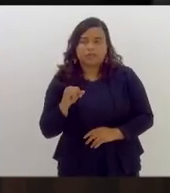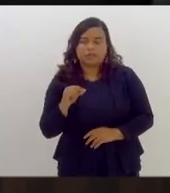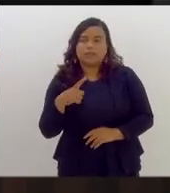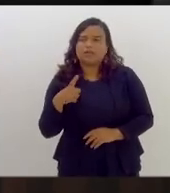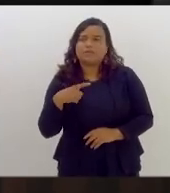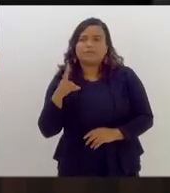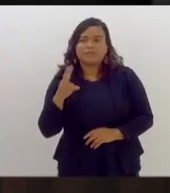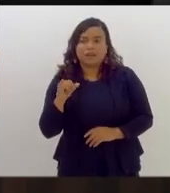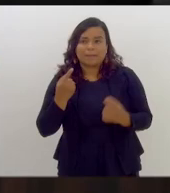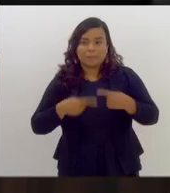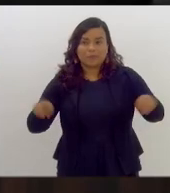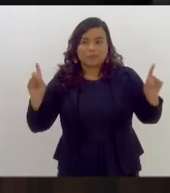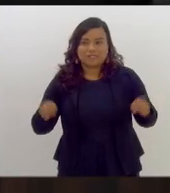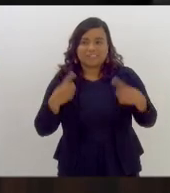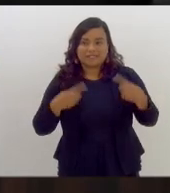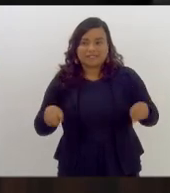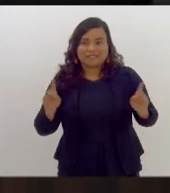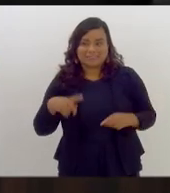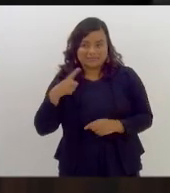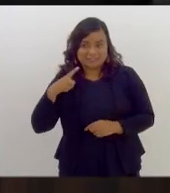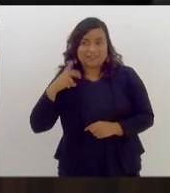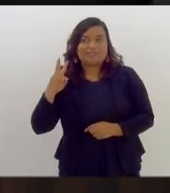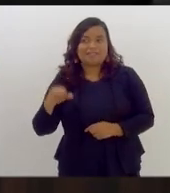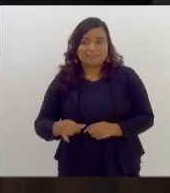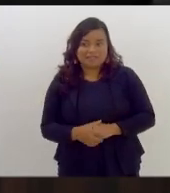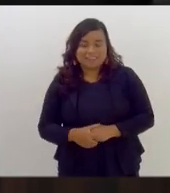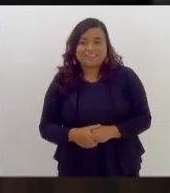Vai ter música.